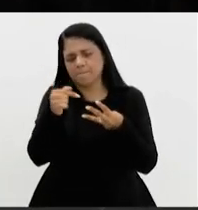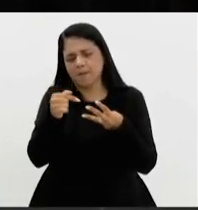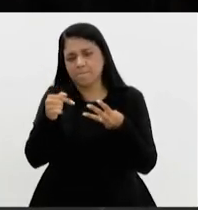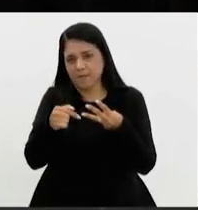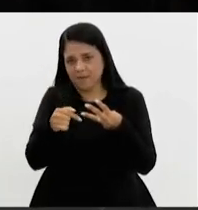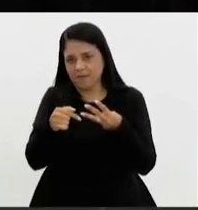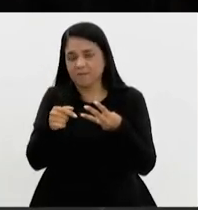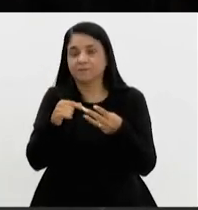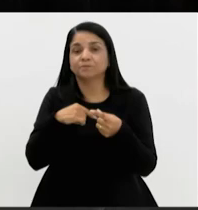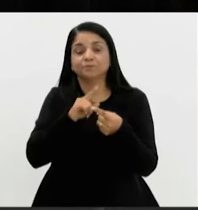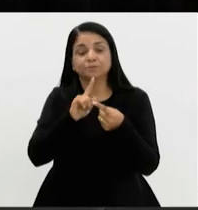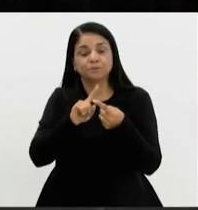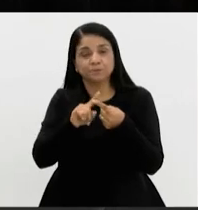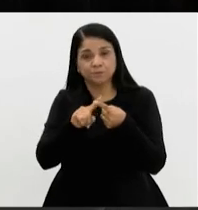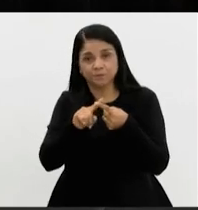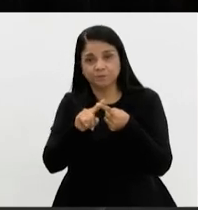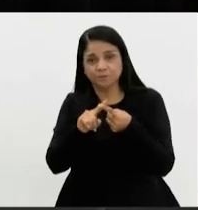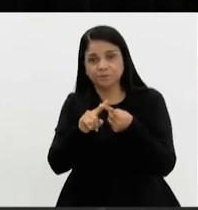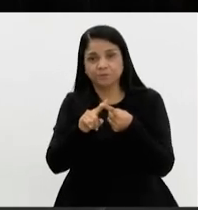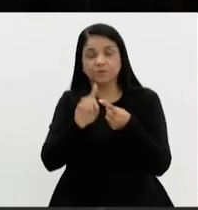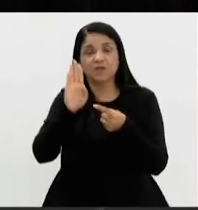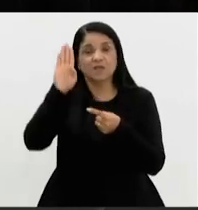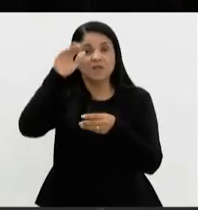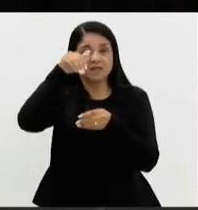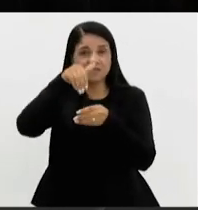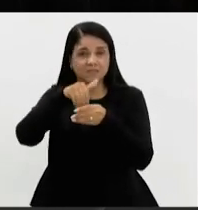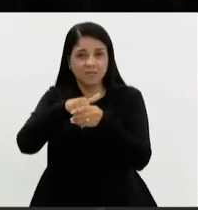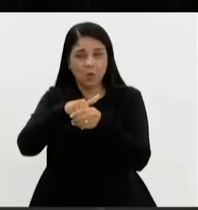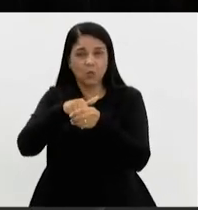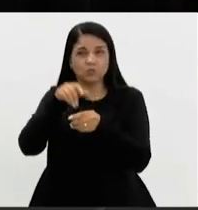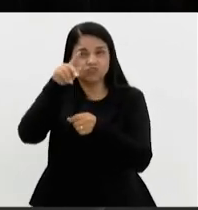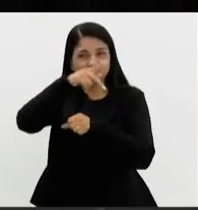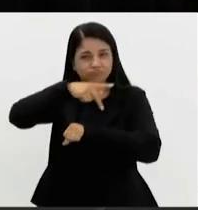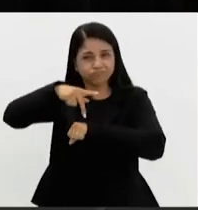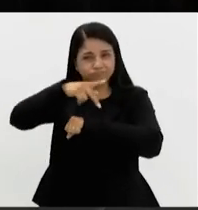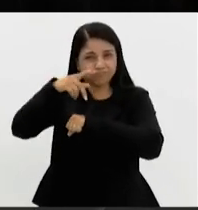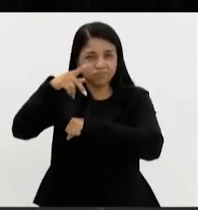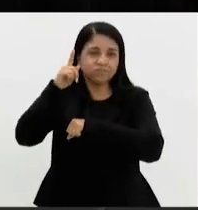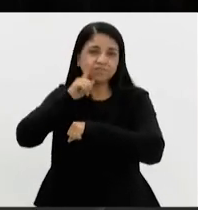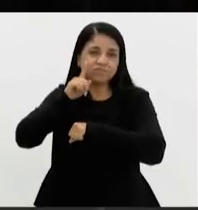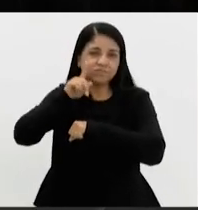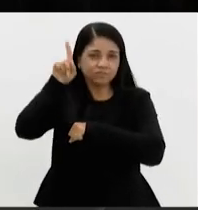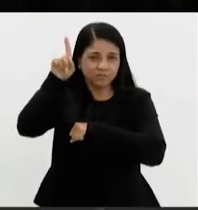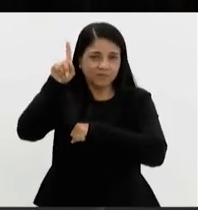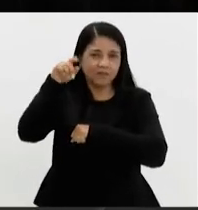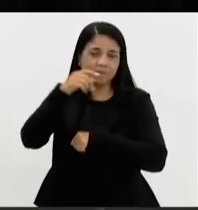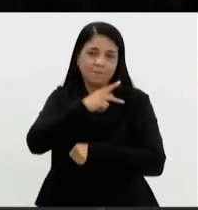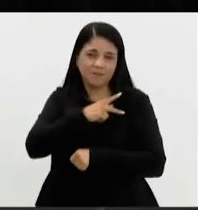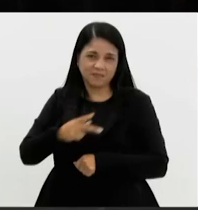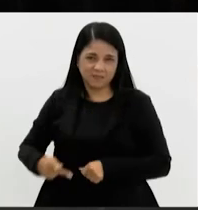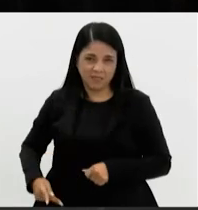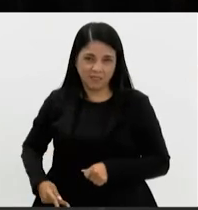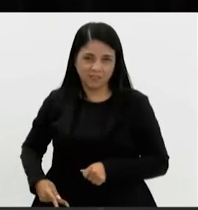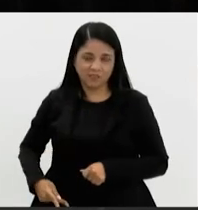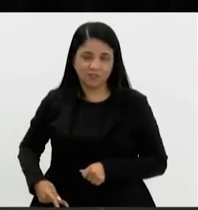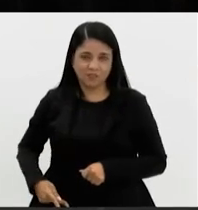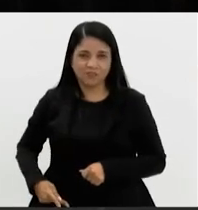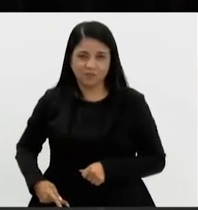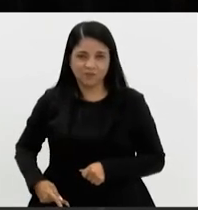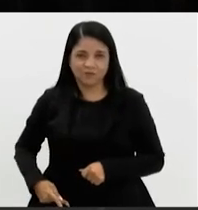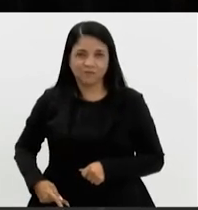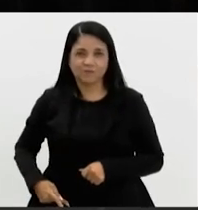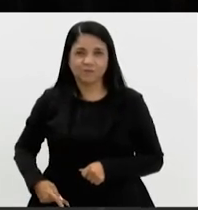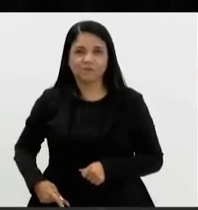eles o primeiro foi nas eleições norteam para Presidente né a última nas última no último